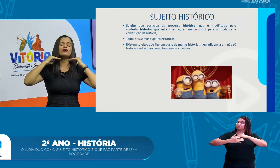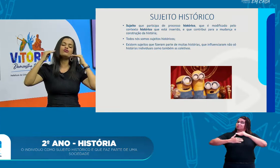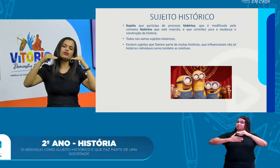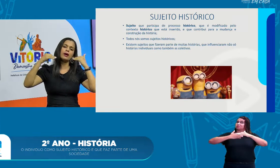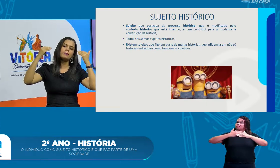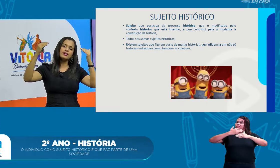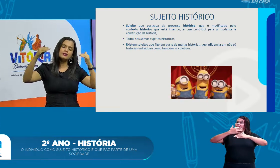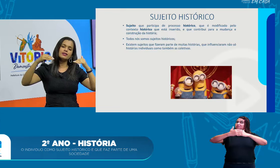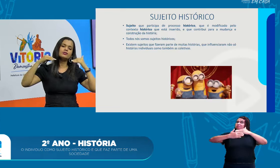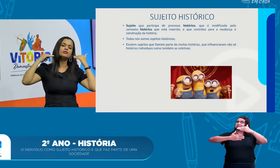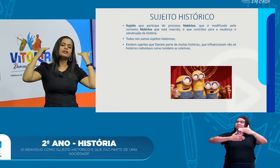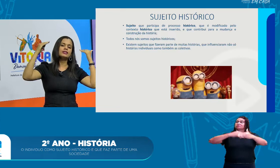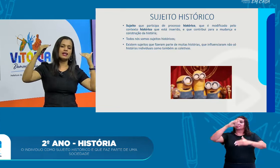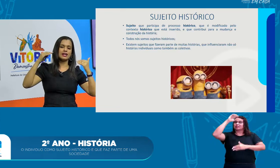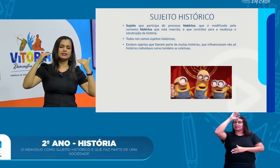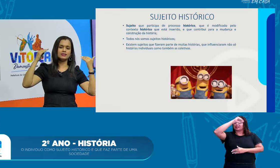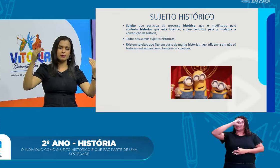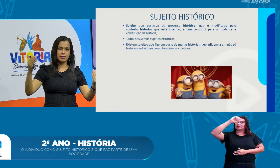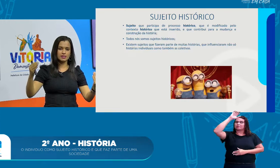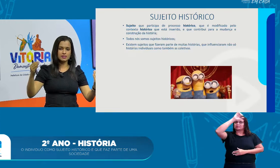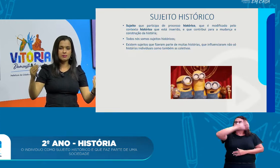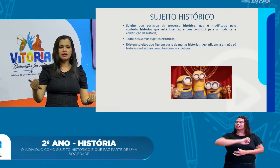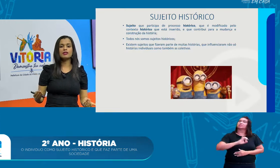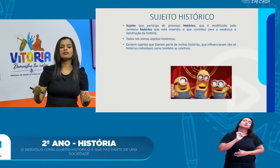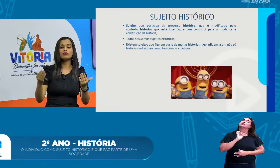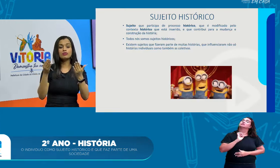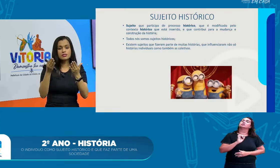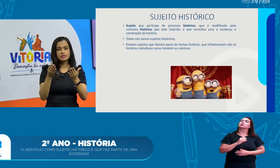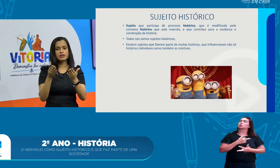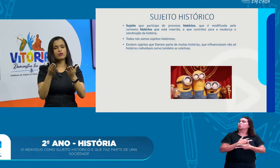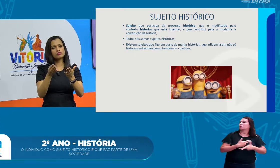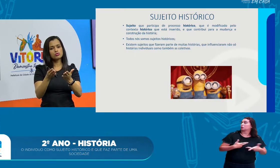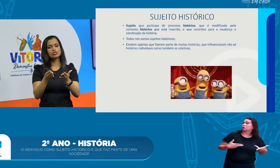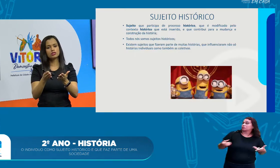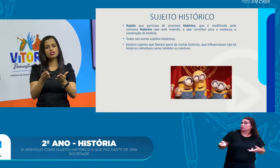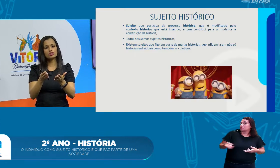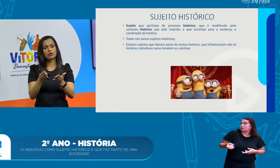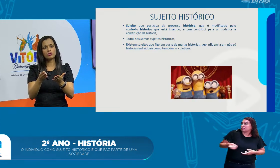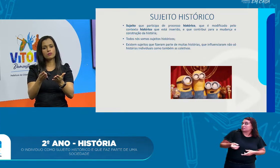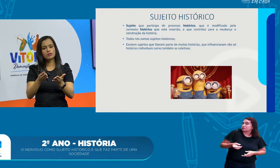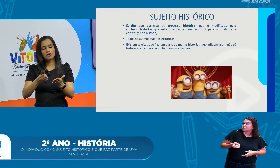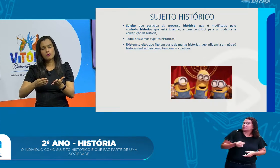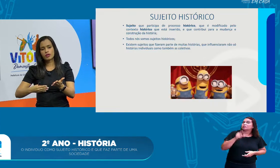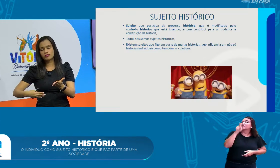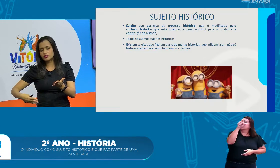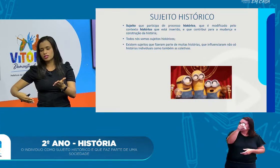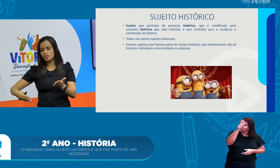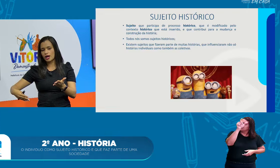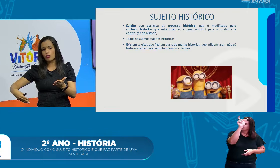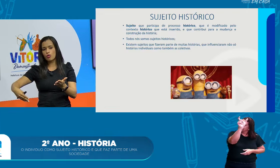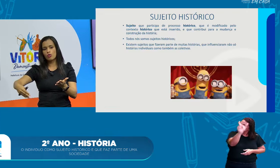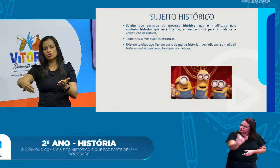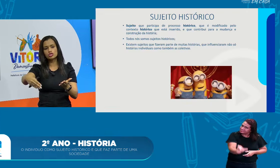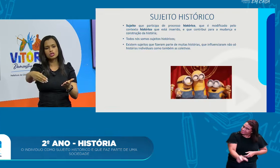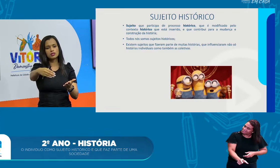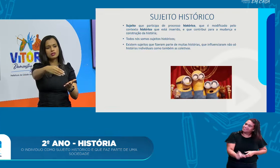evoluindo. Foi aprendendo cada dia mais. Então, você é um sujeito histórico, porque você